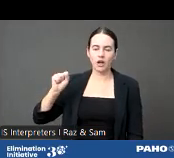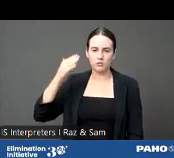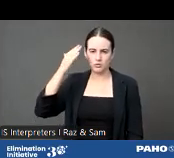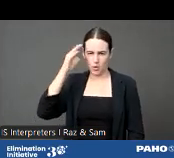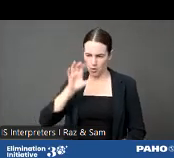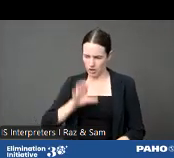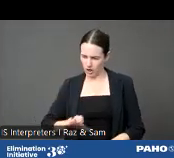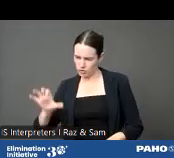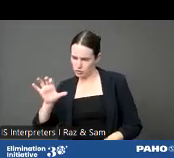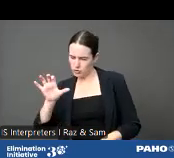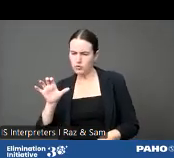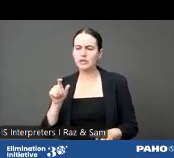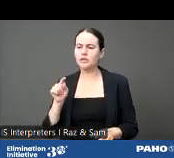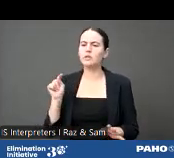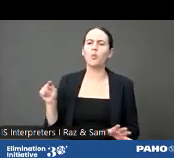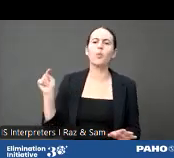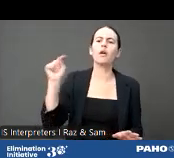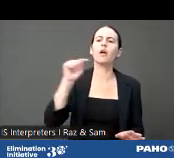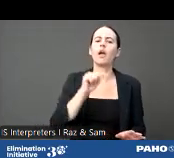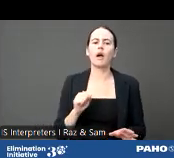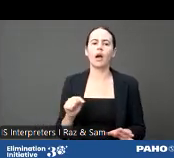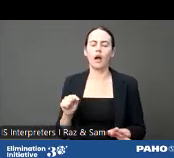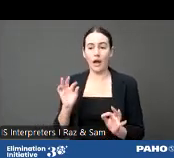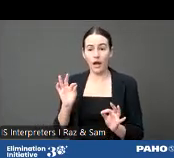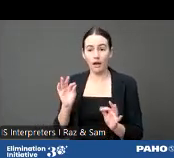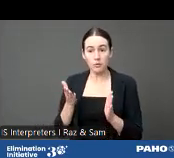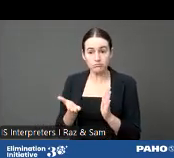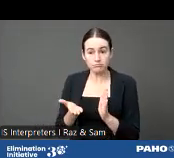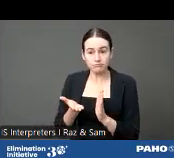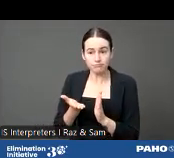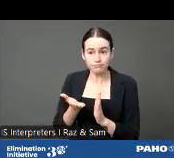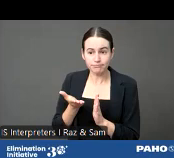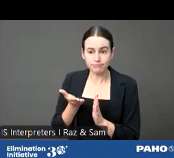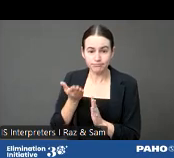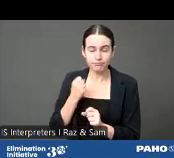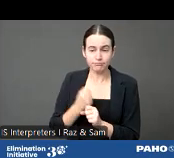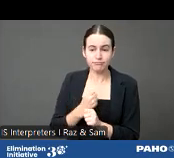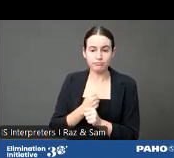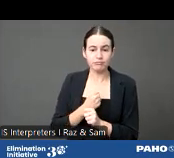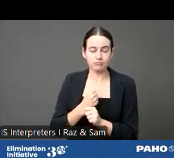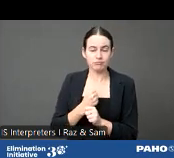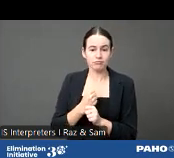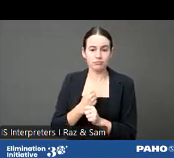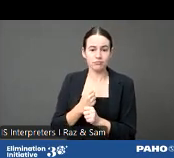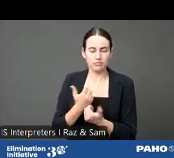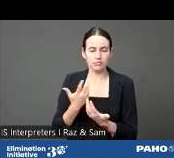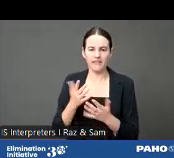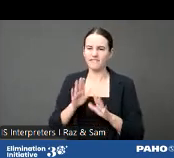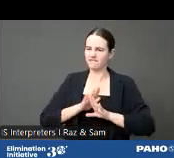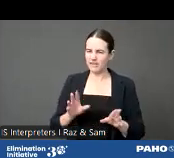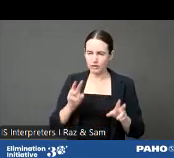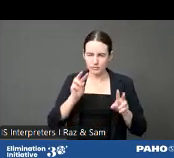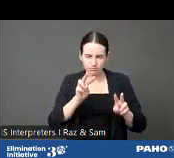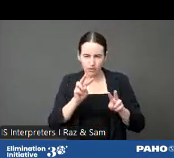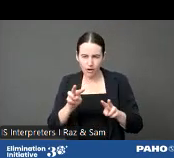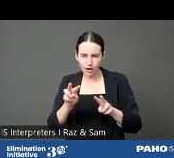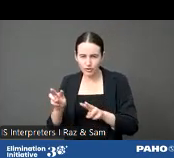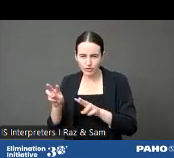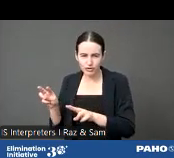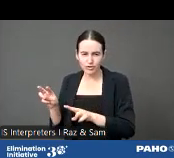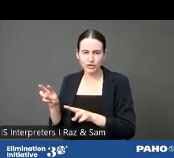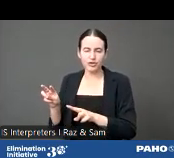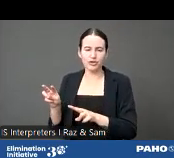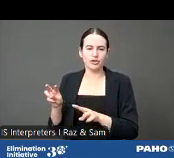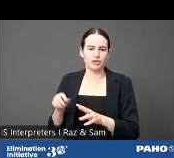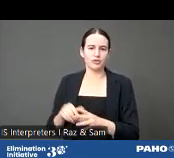há indicadores específicos. Neste caso, estamos monitorando a interrupção da transmissão vetorial de Chagas por todos